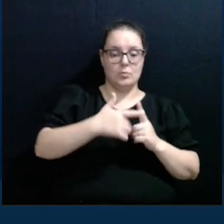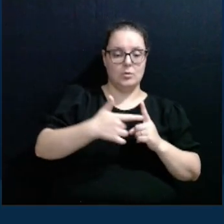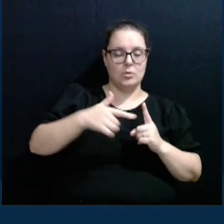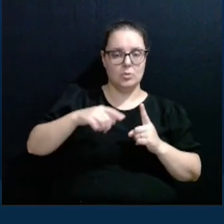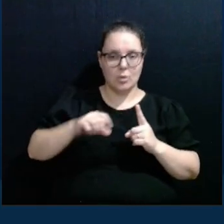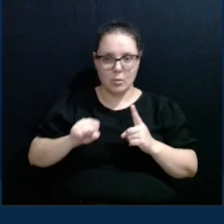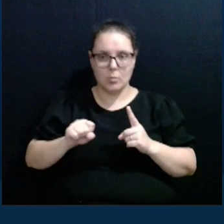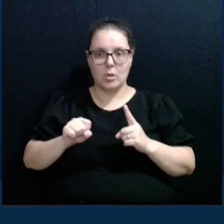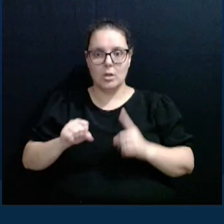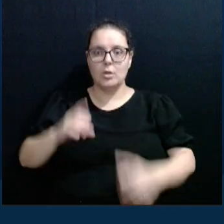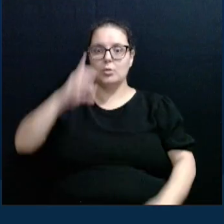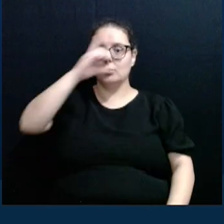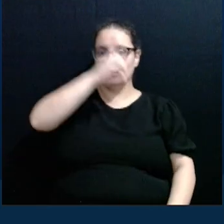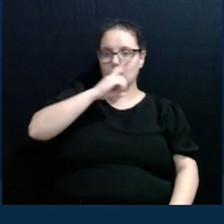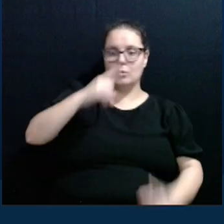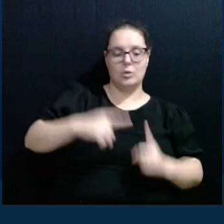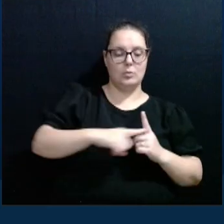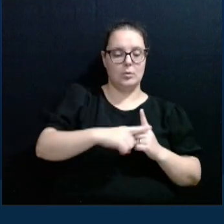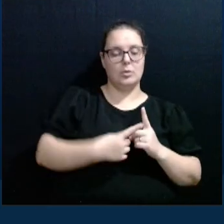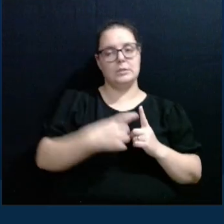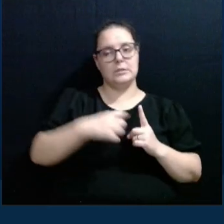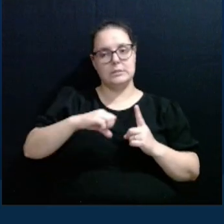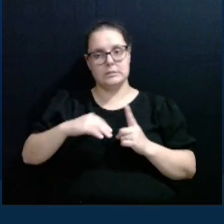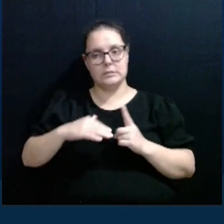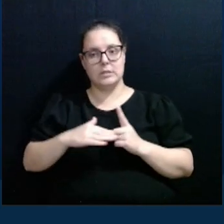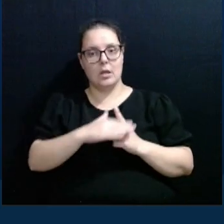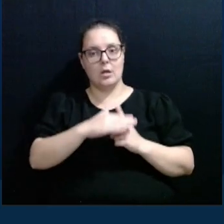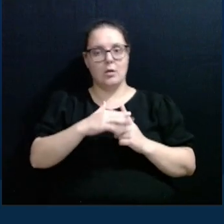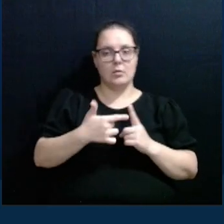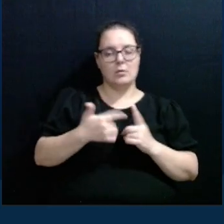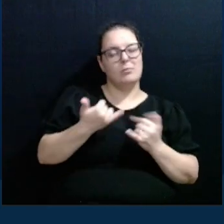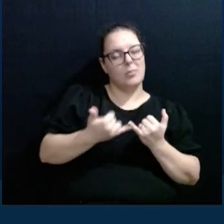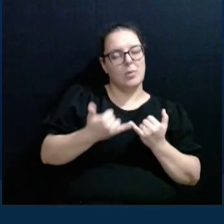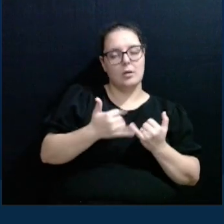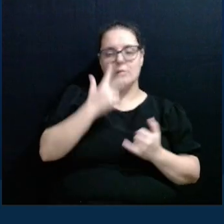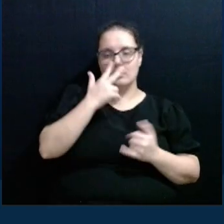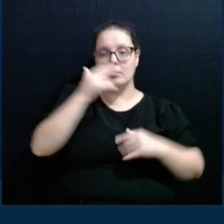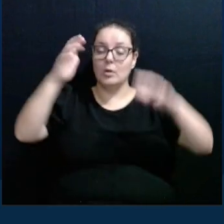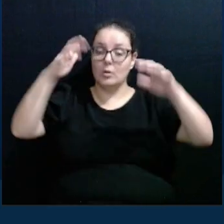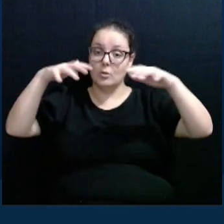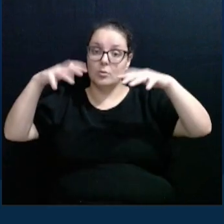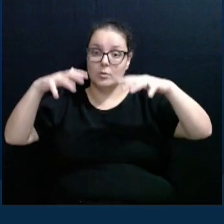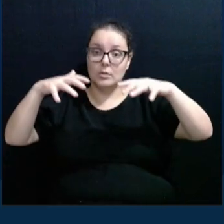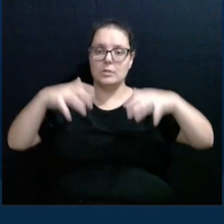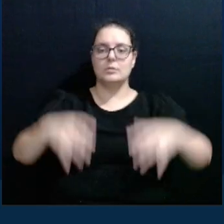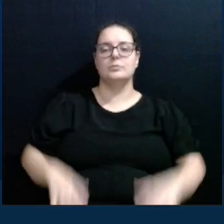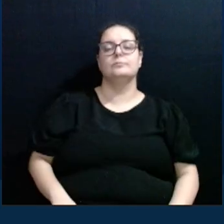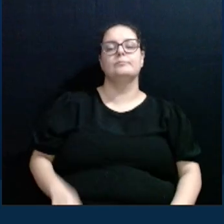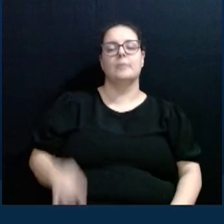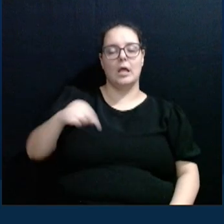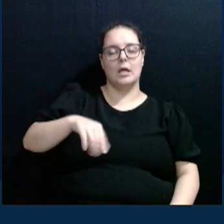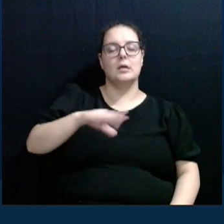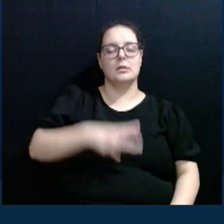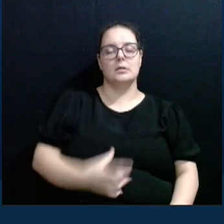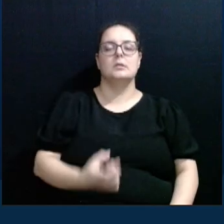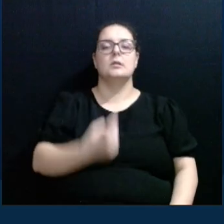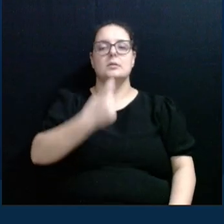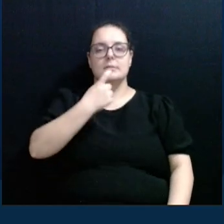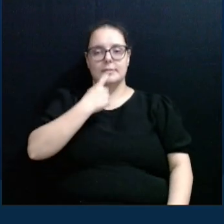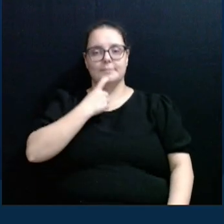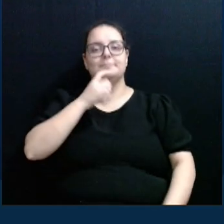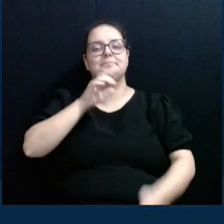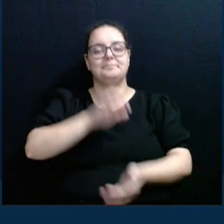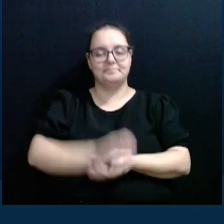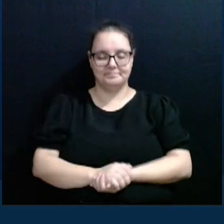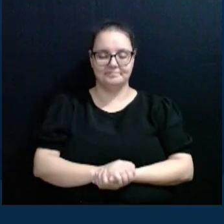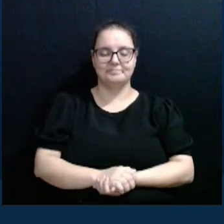No domingo, uma condição parecida, né? Apesar da chuva, com mínima de 19 e máxima de 26 graus aqui na